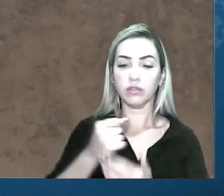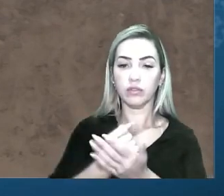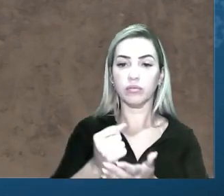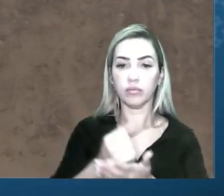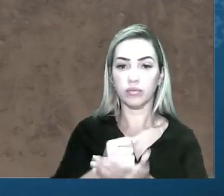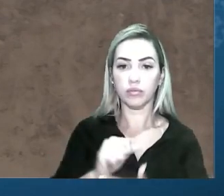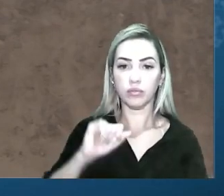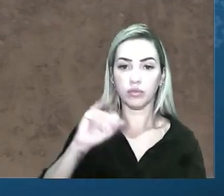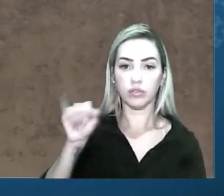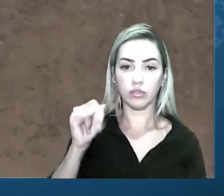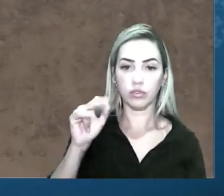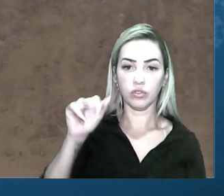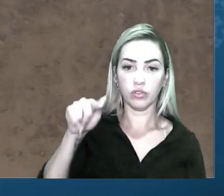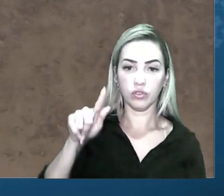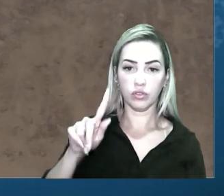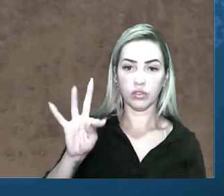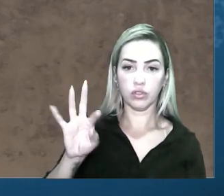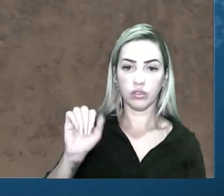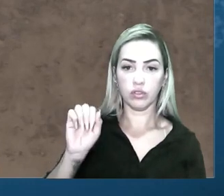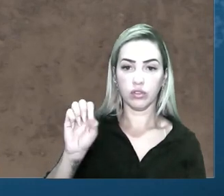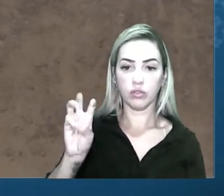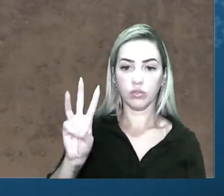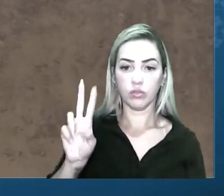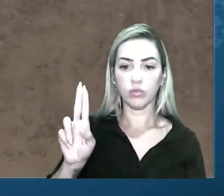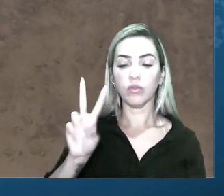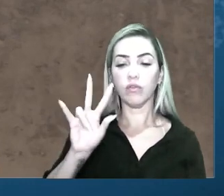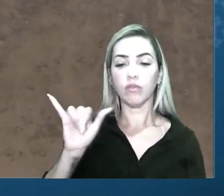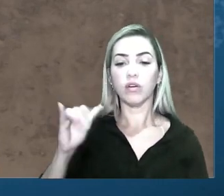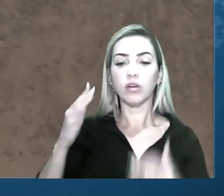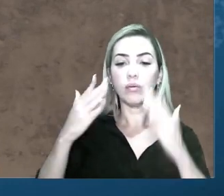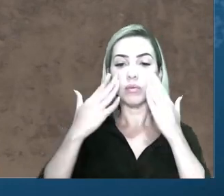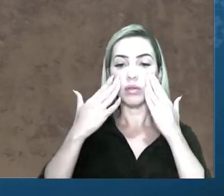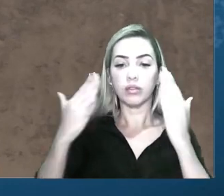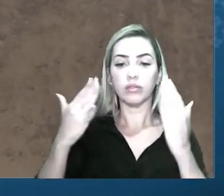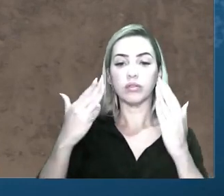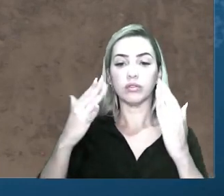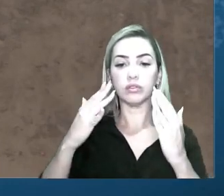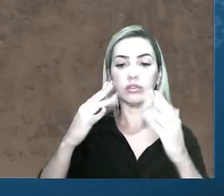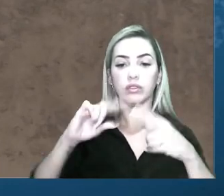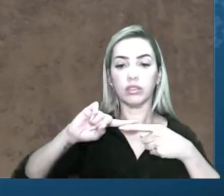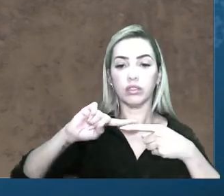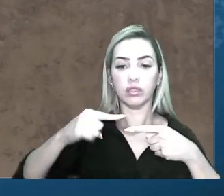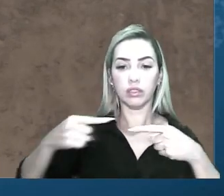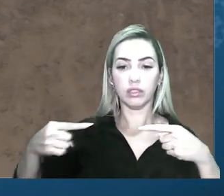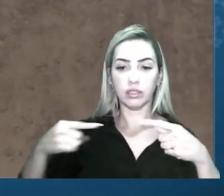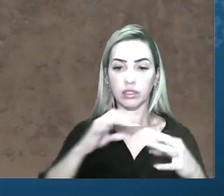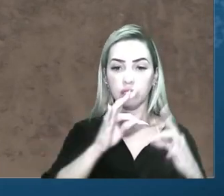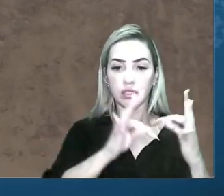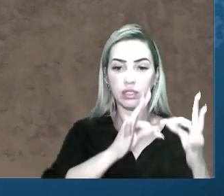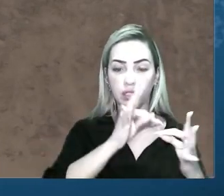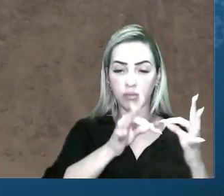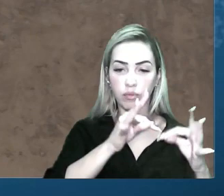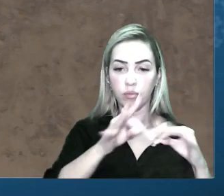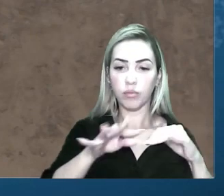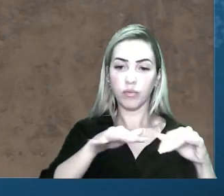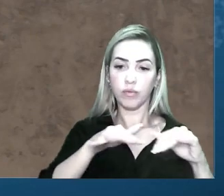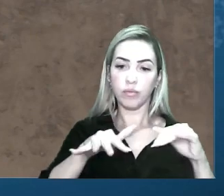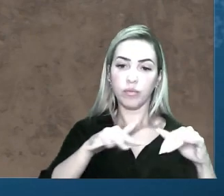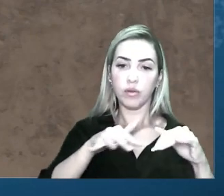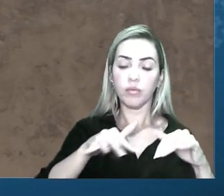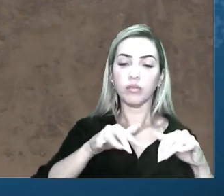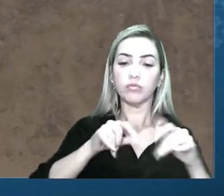Jin-Tao Yu, que fará a apresentação RNA Therapeutics Moving from the Research to